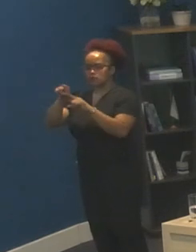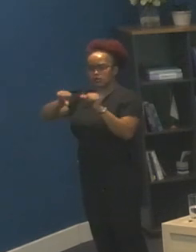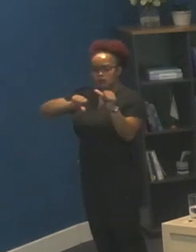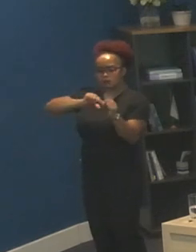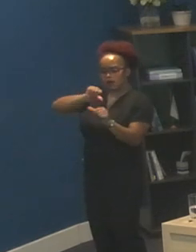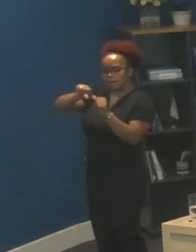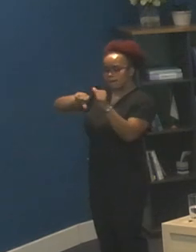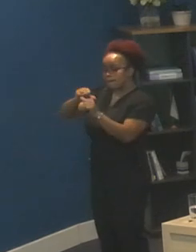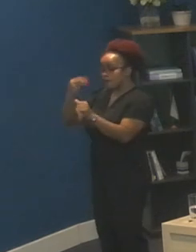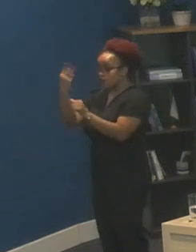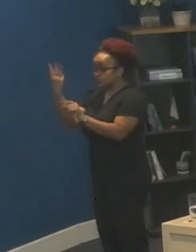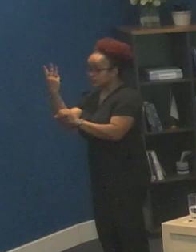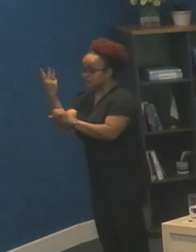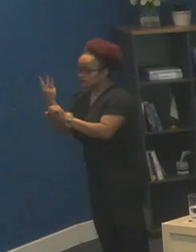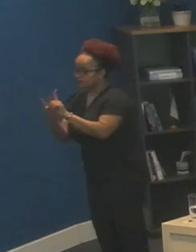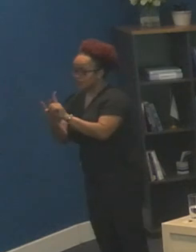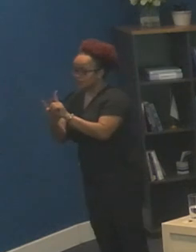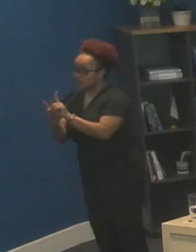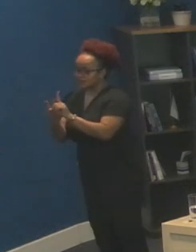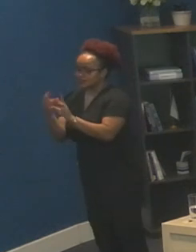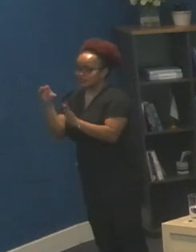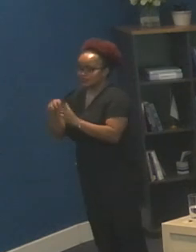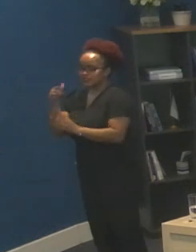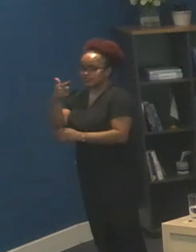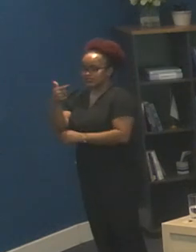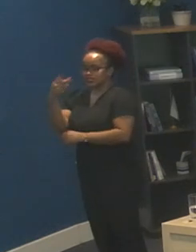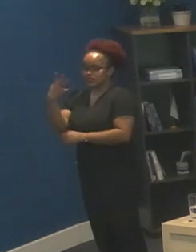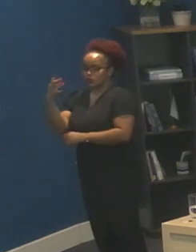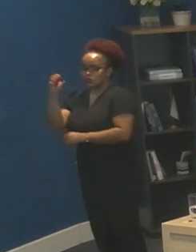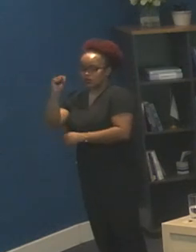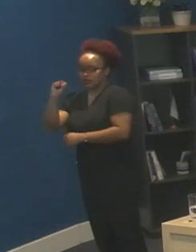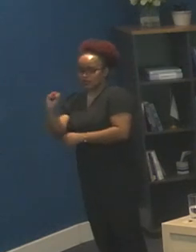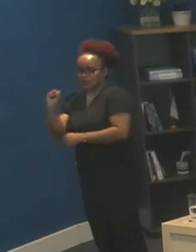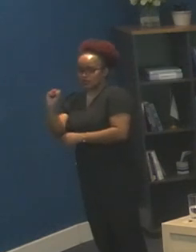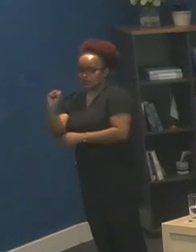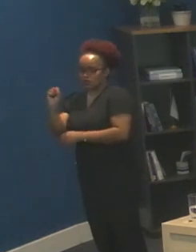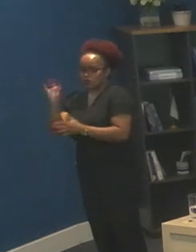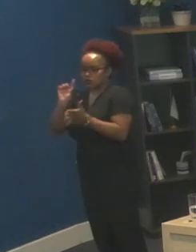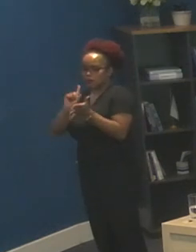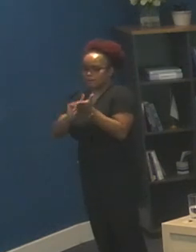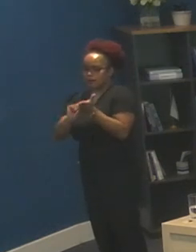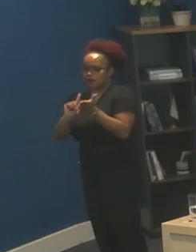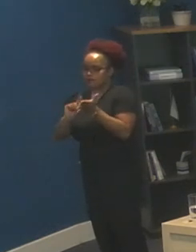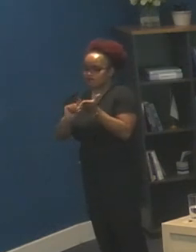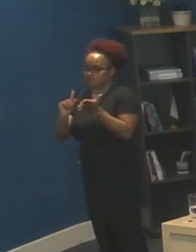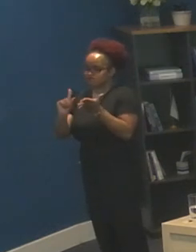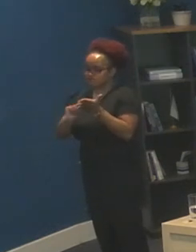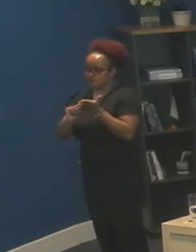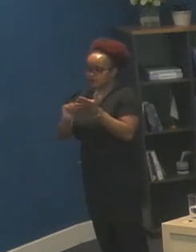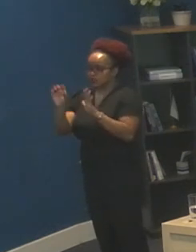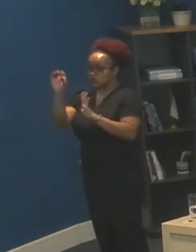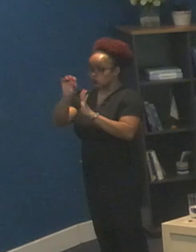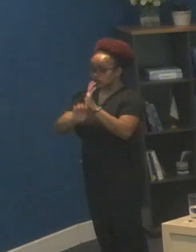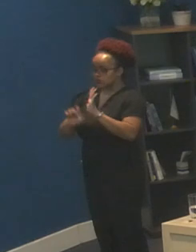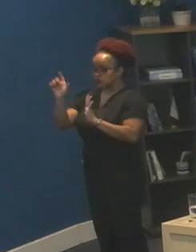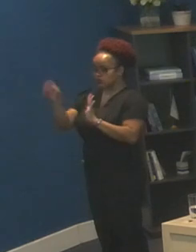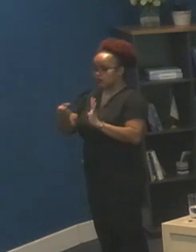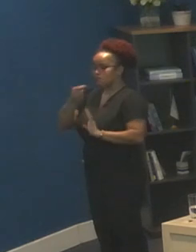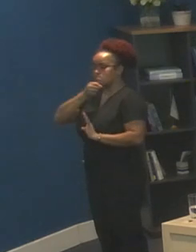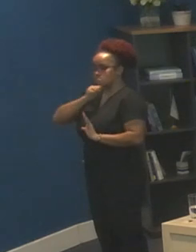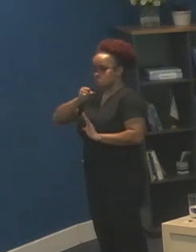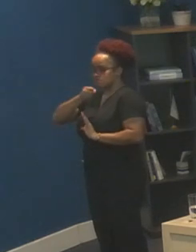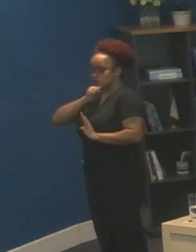em 3 meses os 148 artigos do Estatuto da Pessoa